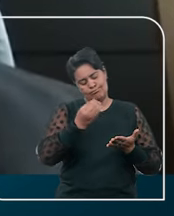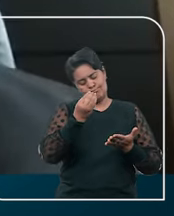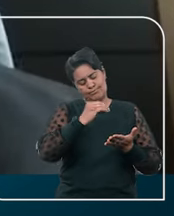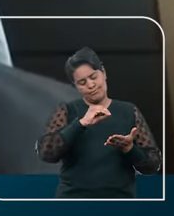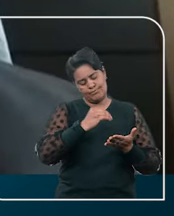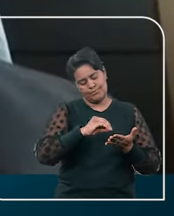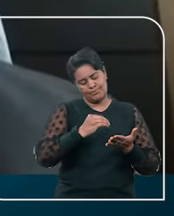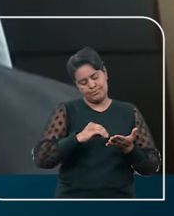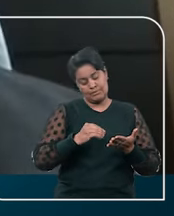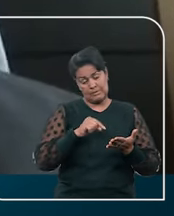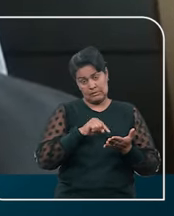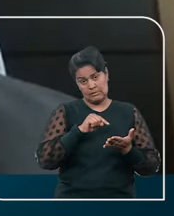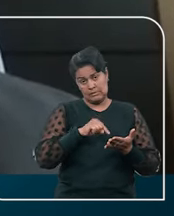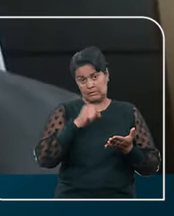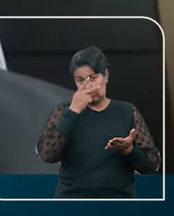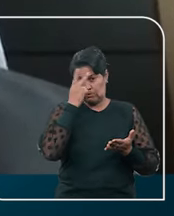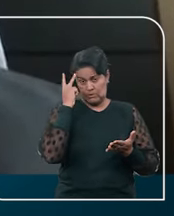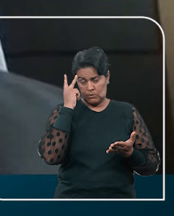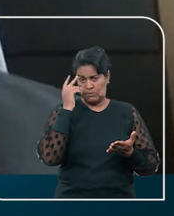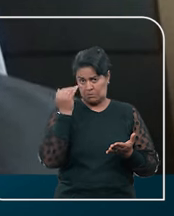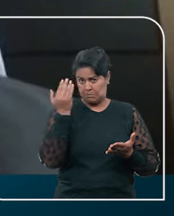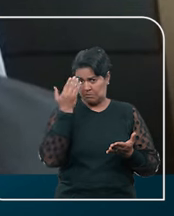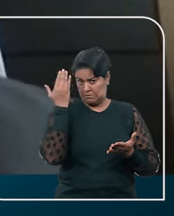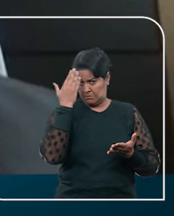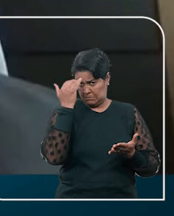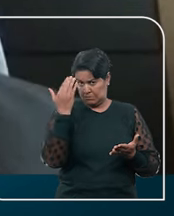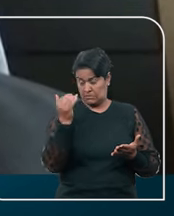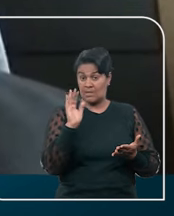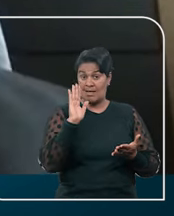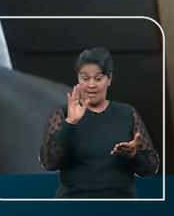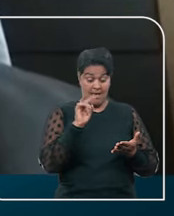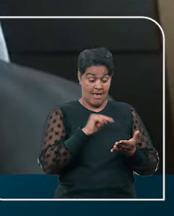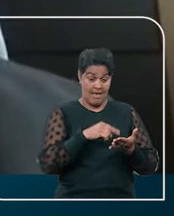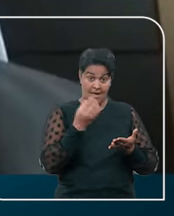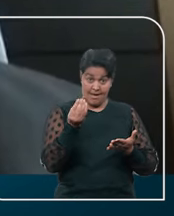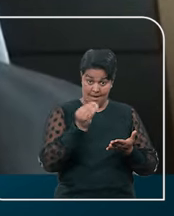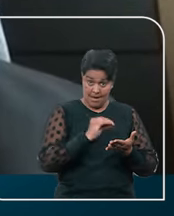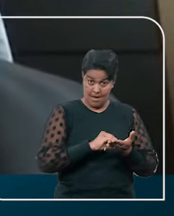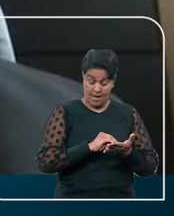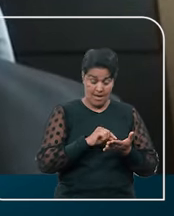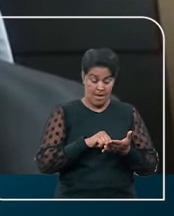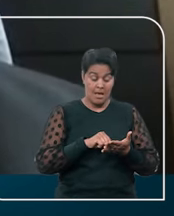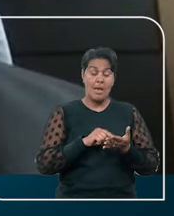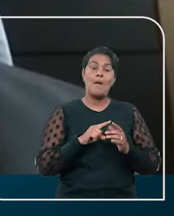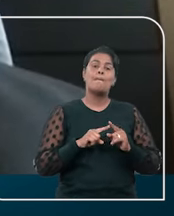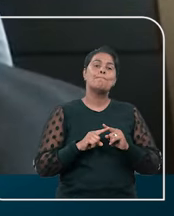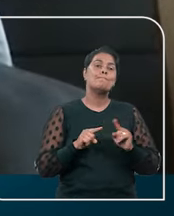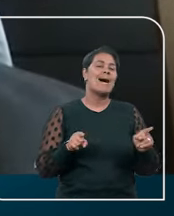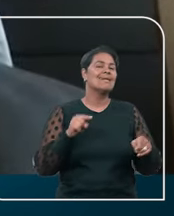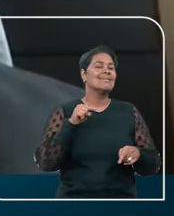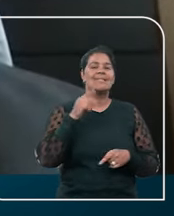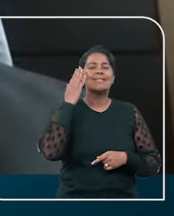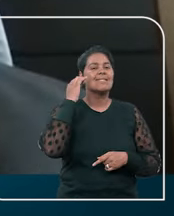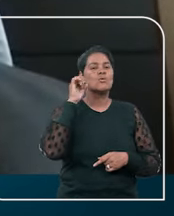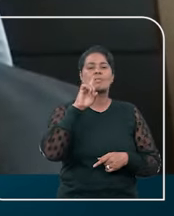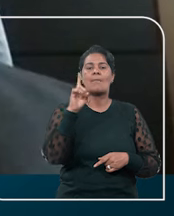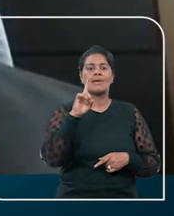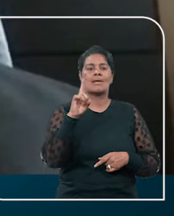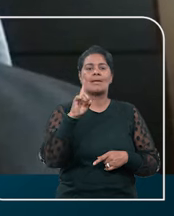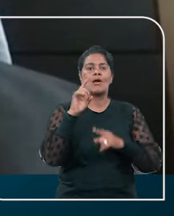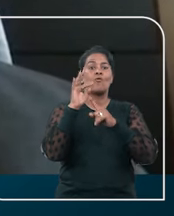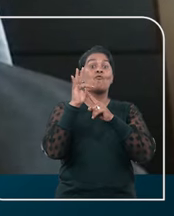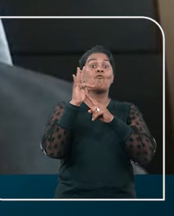temes que são advogados aqui do Rio de Janeiro eles não poderiam sequer conceber que existiria meios de locar o